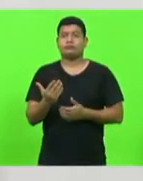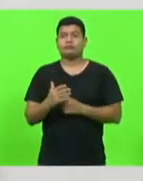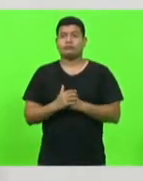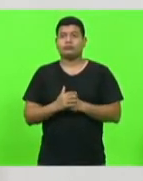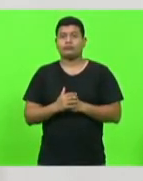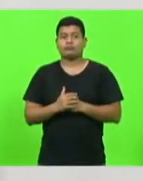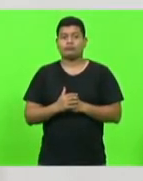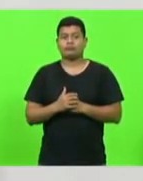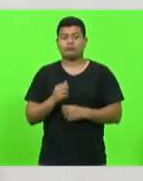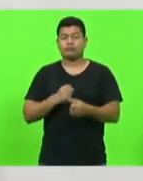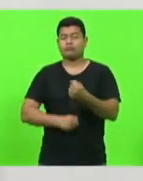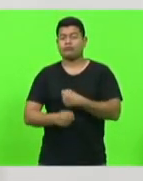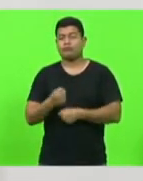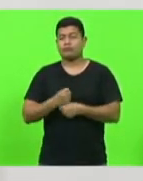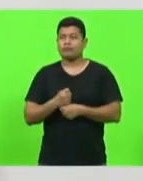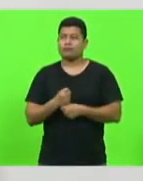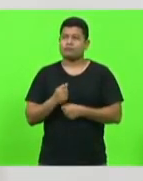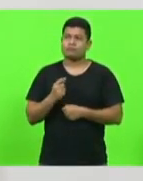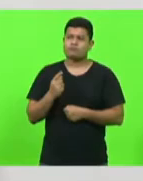em 2000,